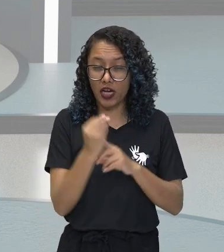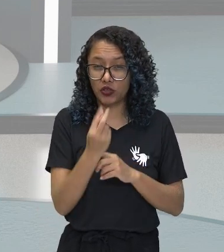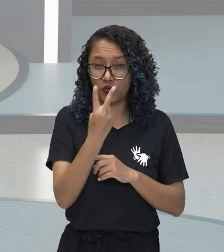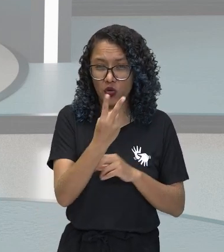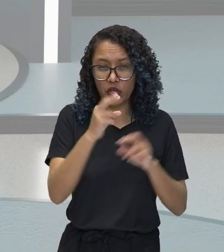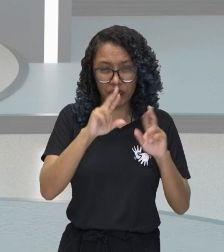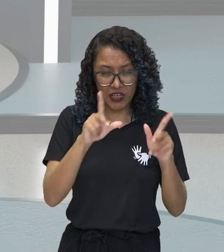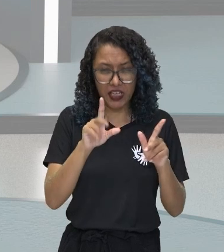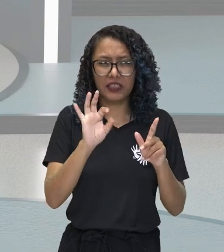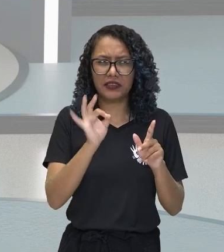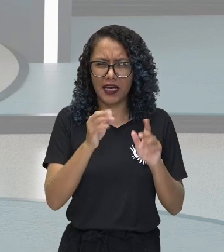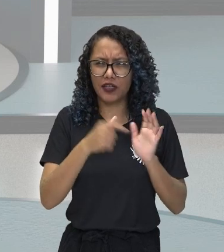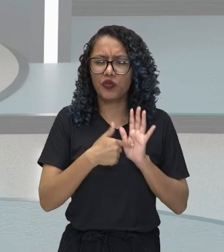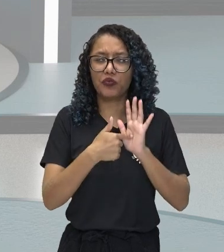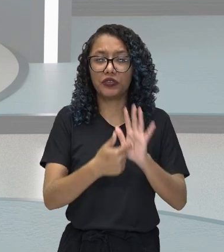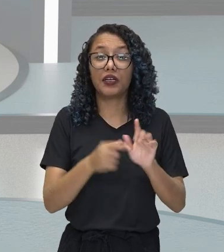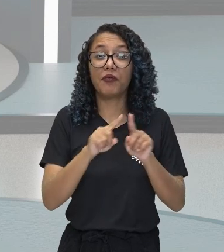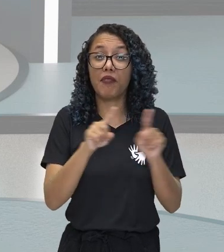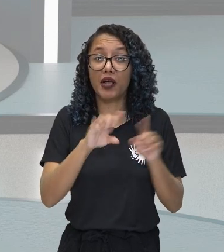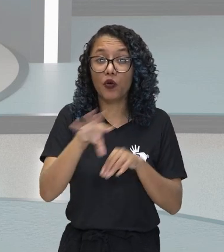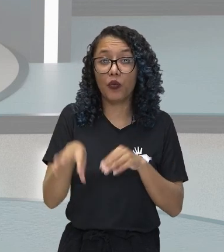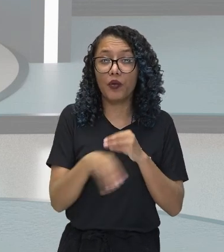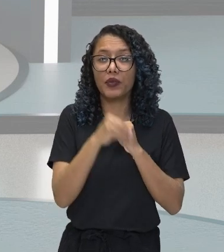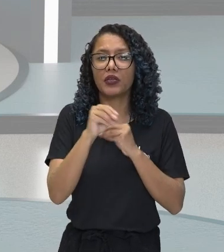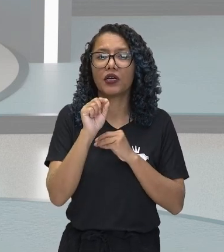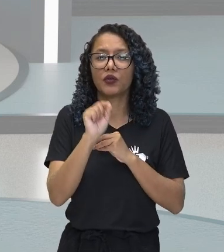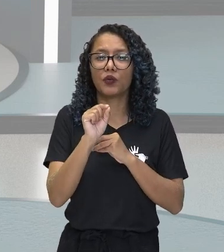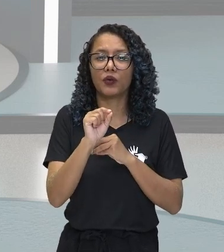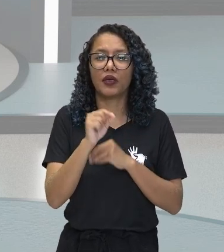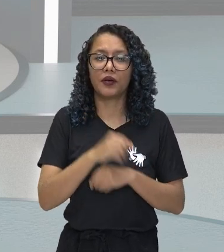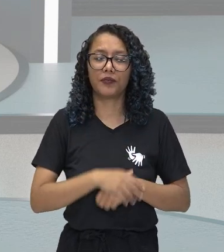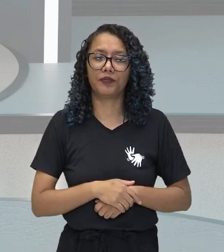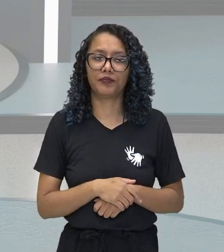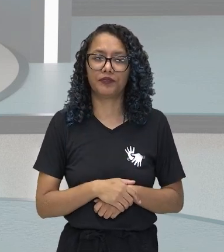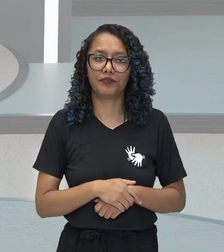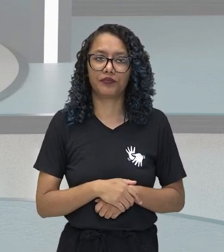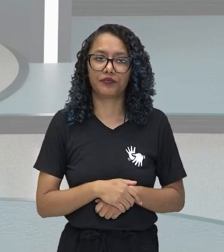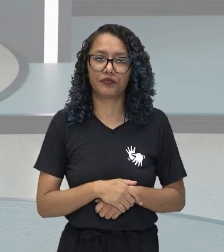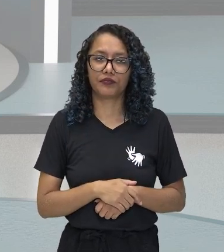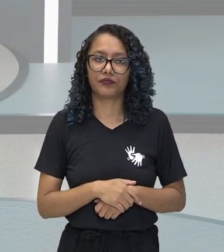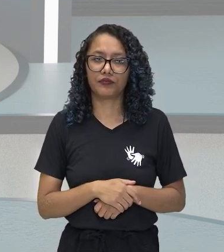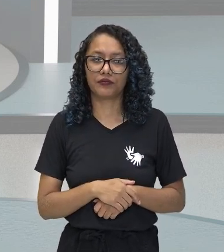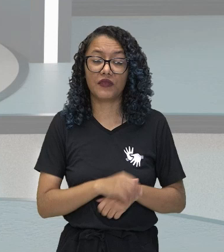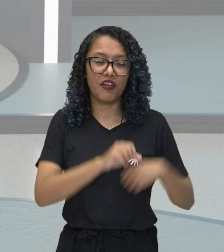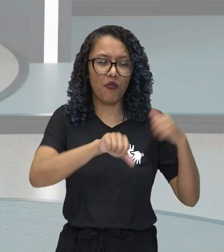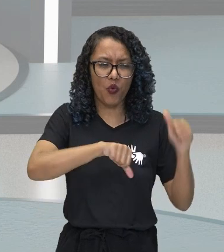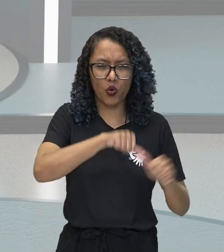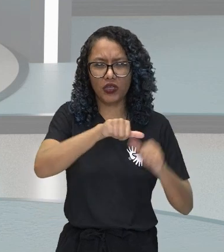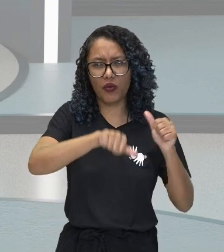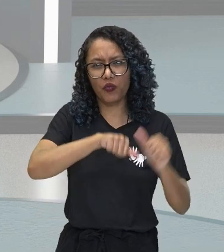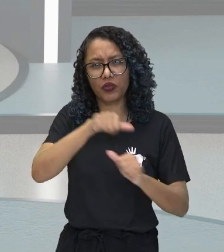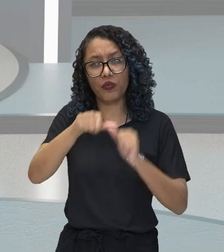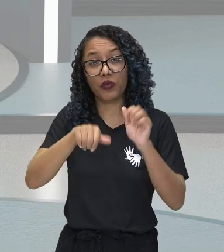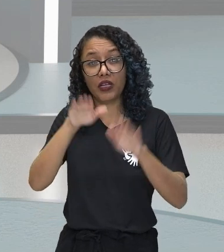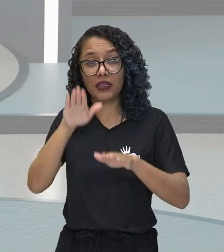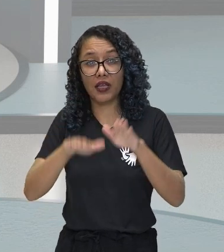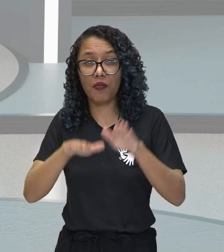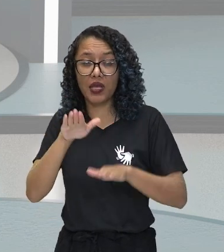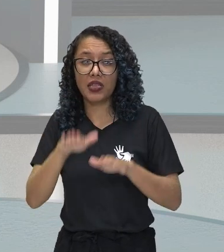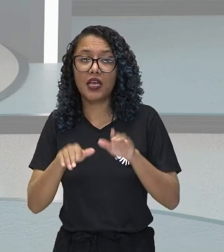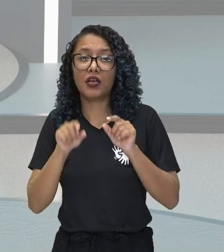uma vez ressaltando que eles vão se transformando de acordo com as necessidades dos